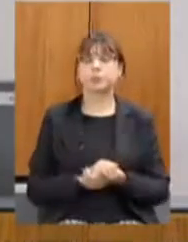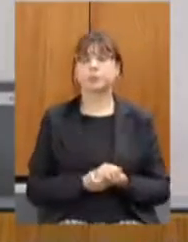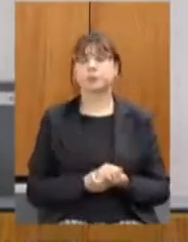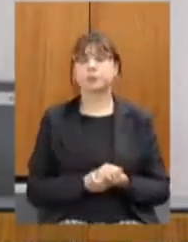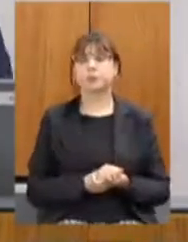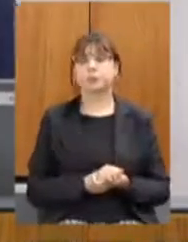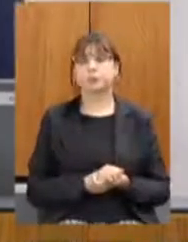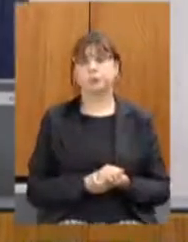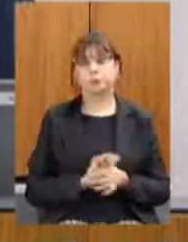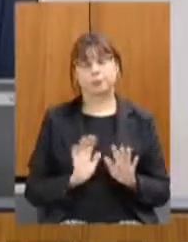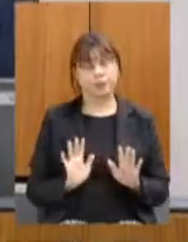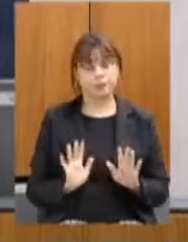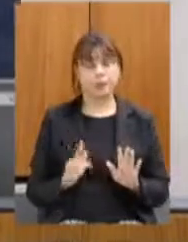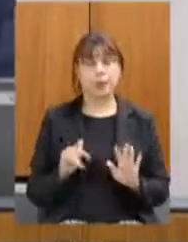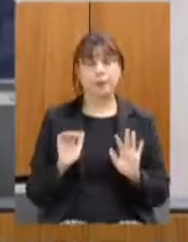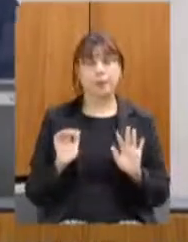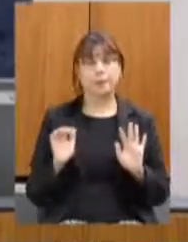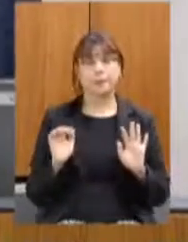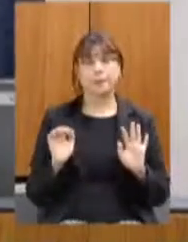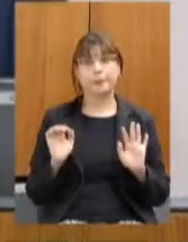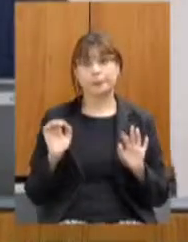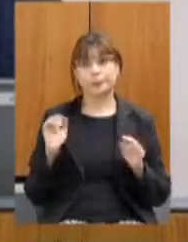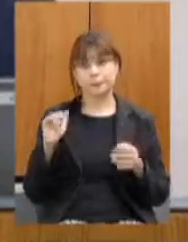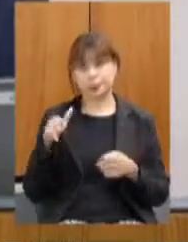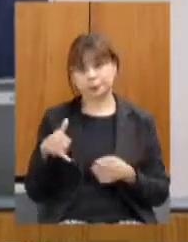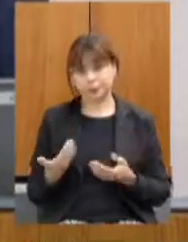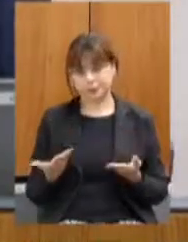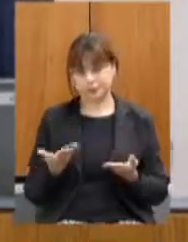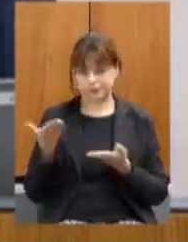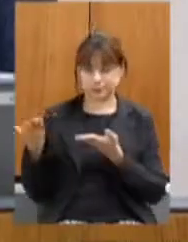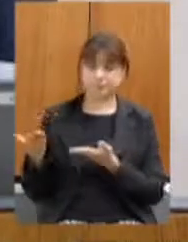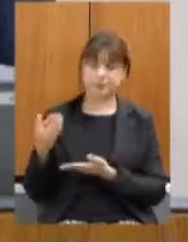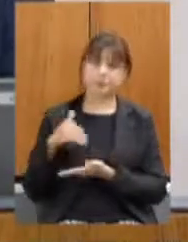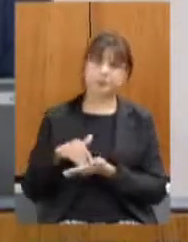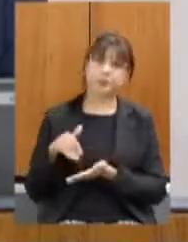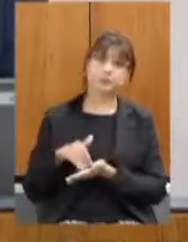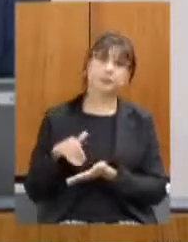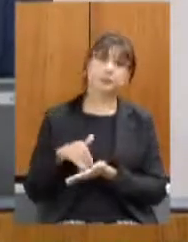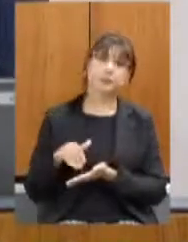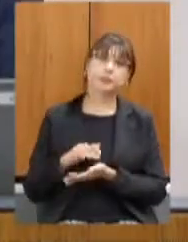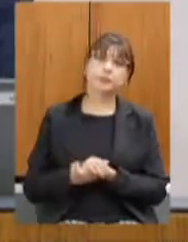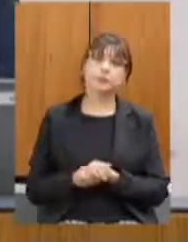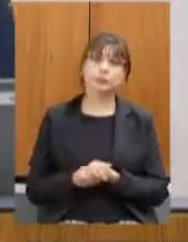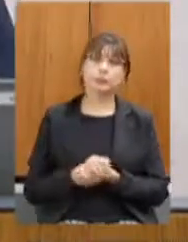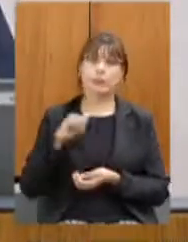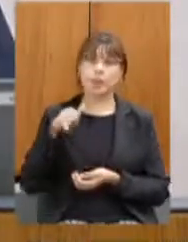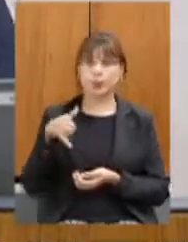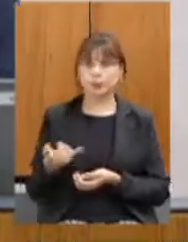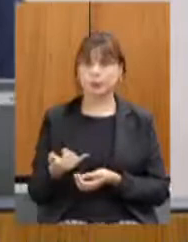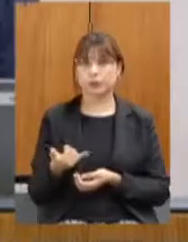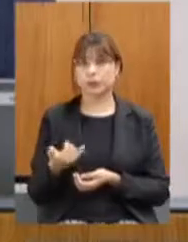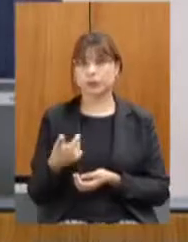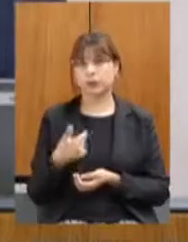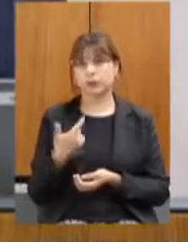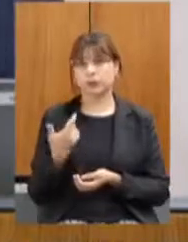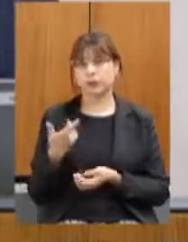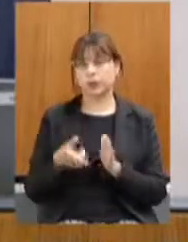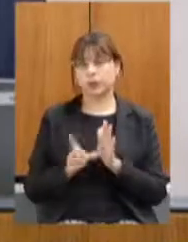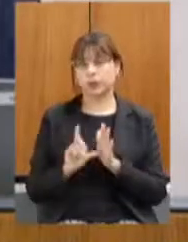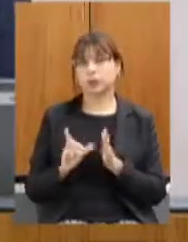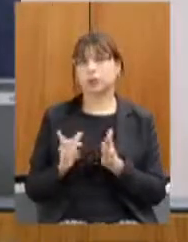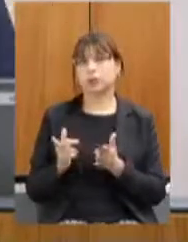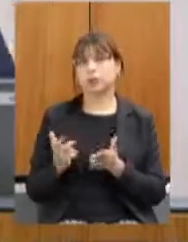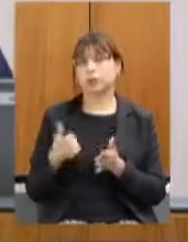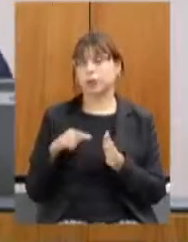é bom muito bem mas eu queria dizer se o secretário é aproveitando eu tinha levantado o senhor